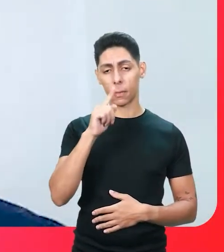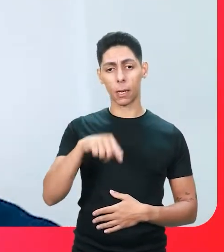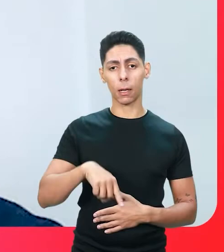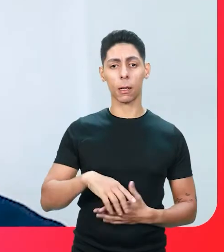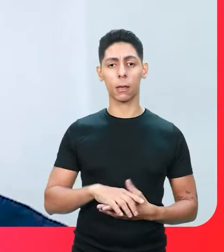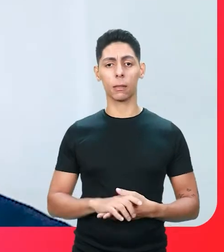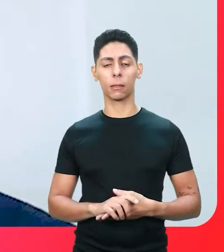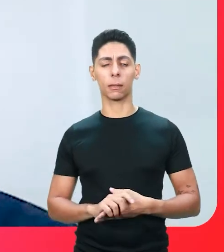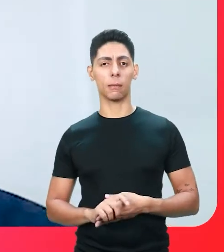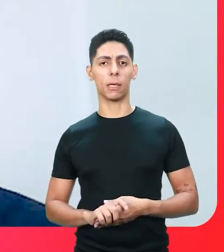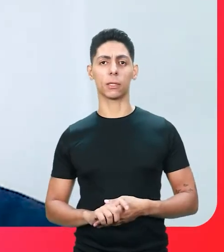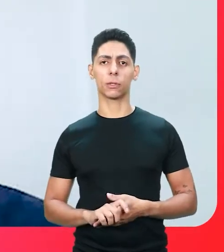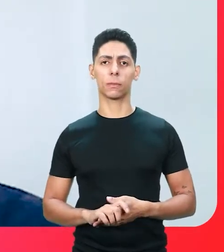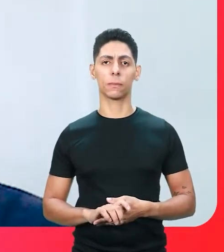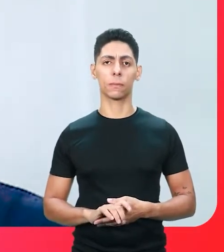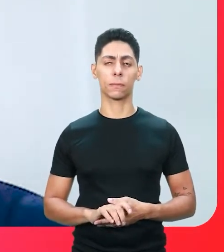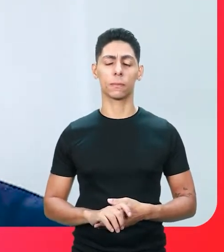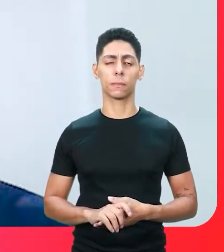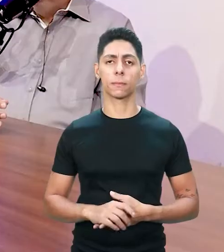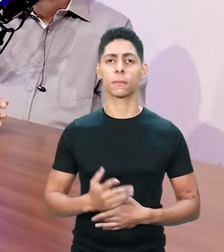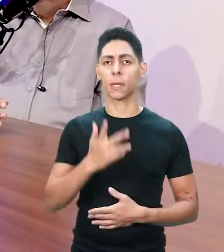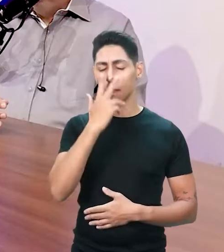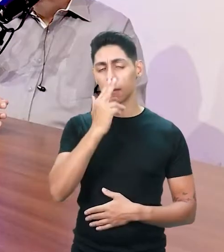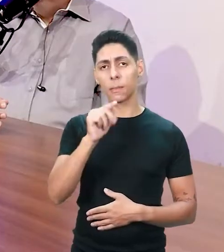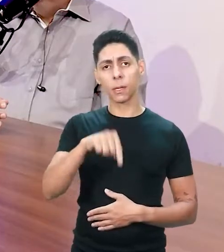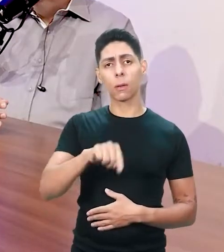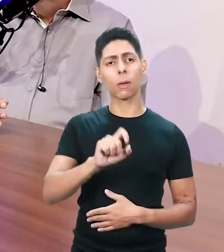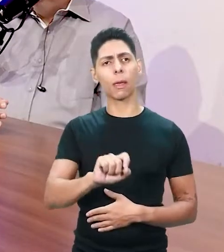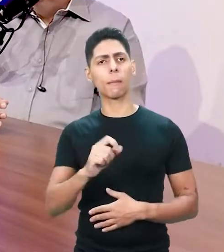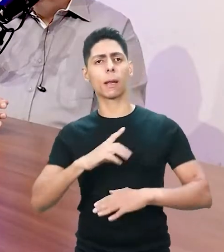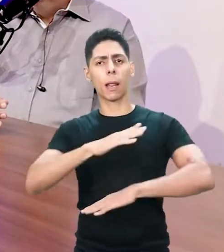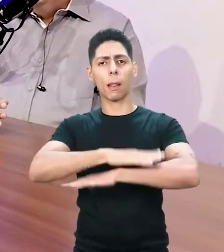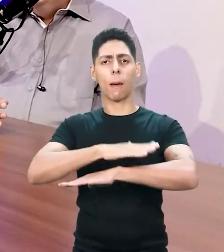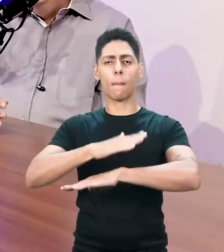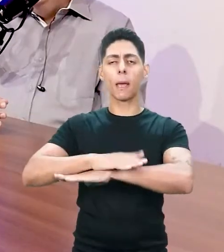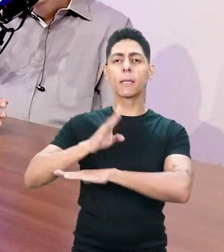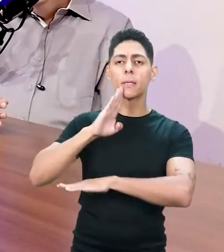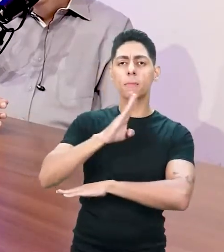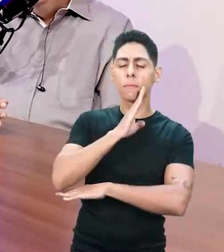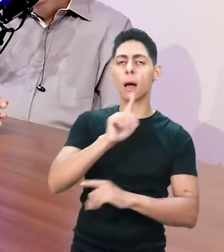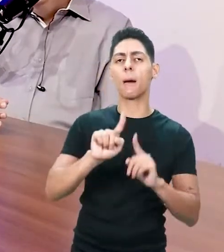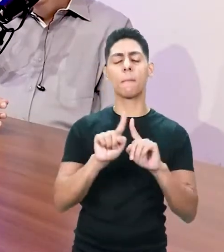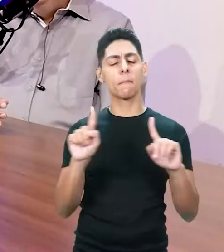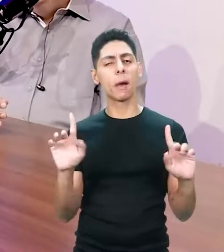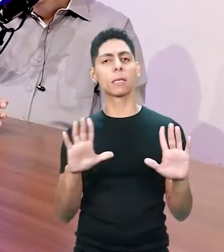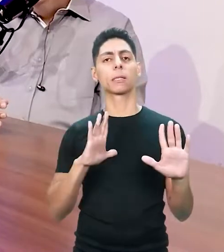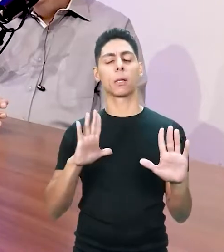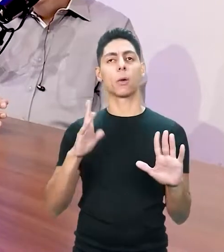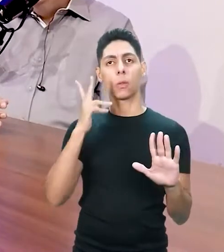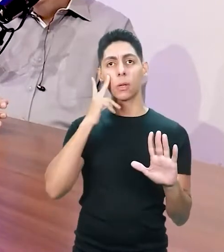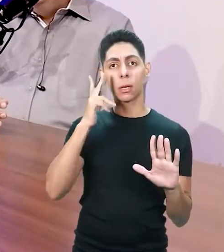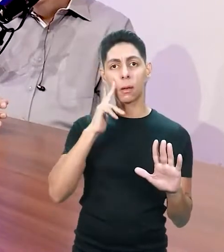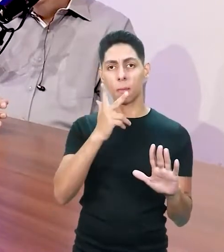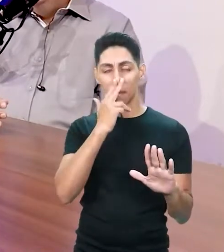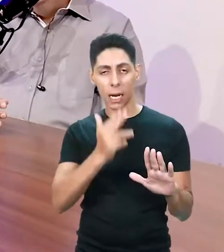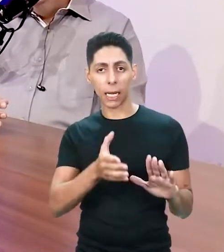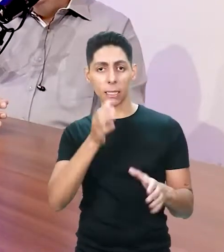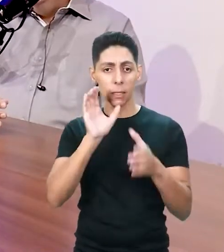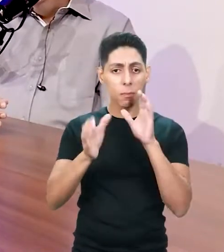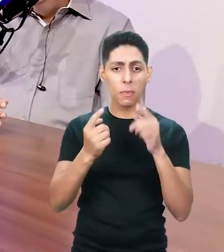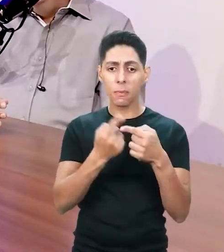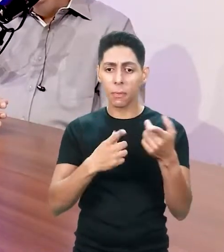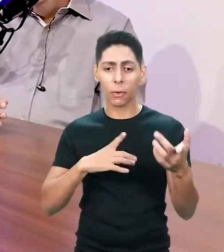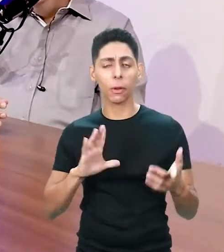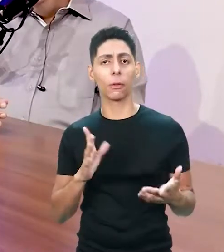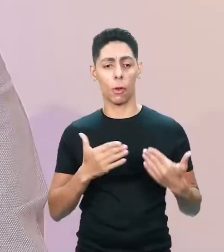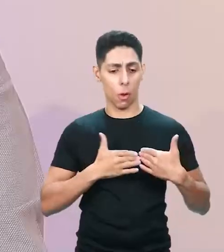conversar com quem está na mesa de bar? Eu tô sóbrio, tá, gente? Mas eu tô abrindo... Mas parece que eu tomei algumas, que eu tô abrindo coisas que eu nunca tinha